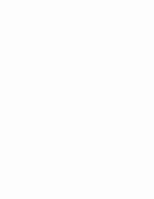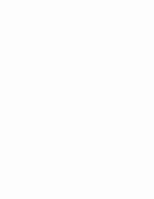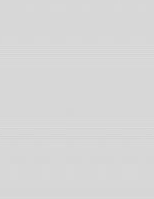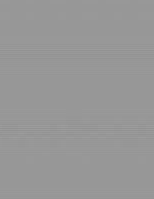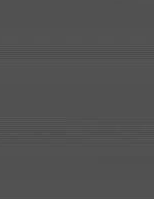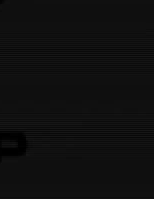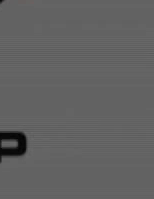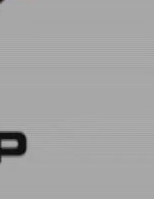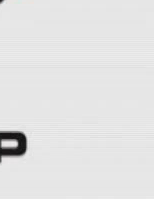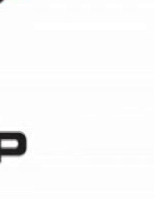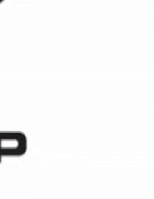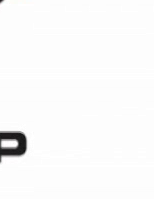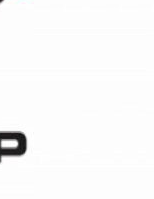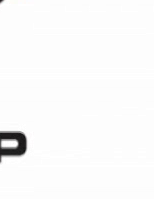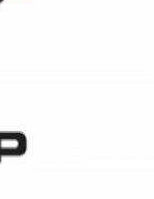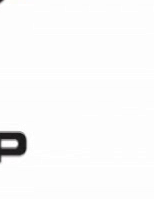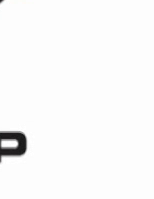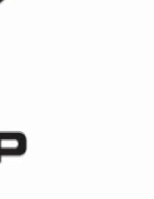Música